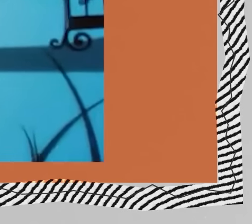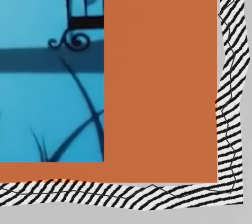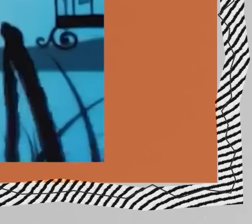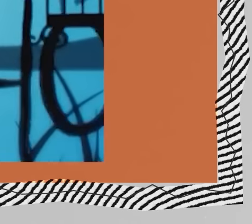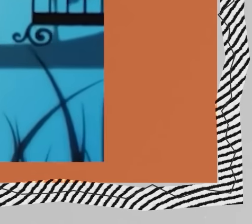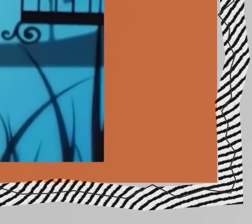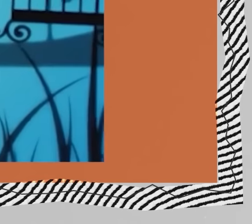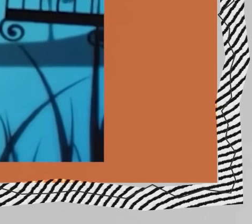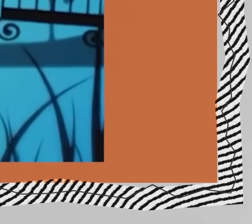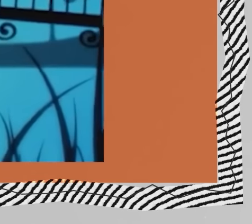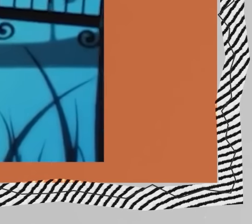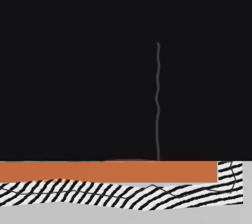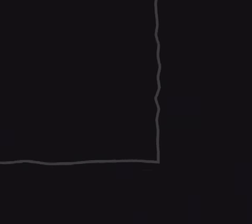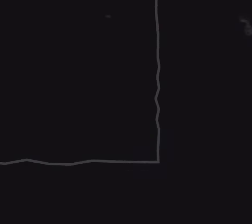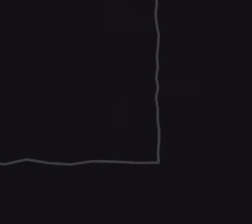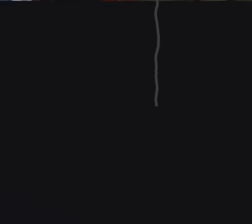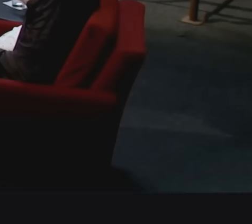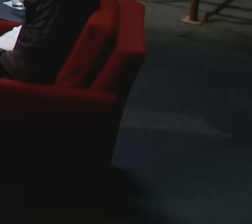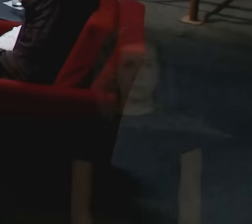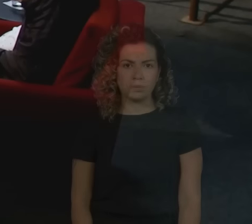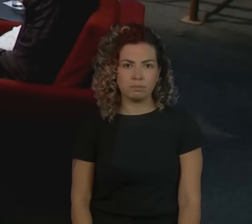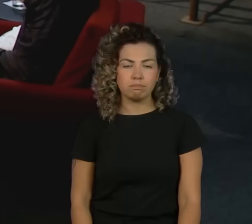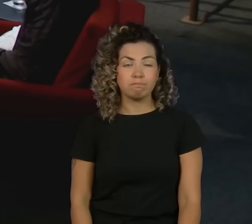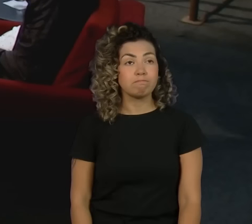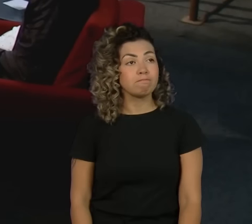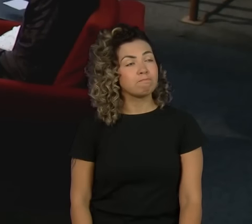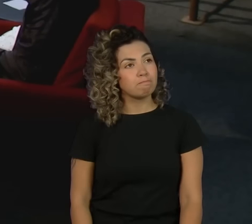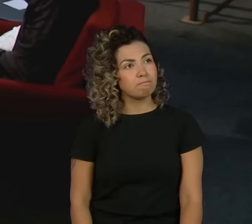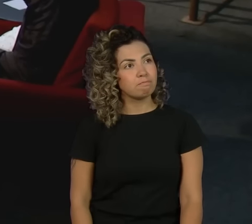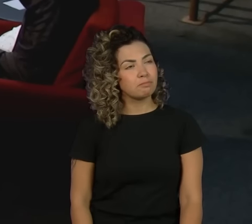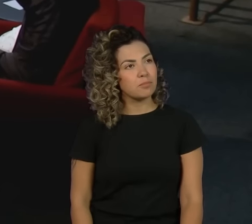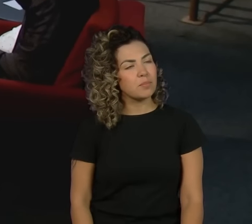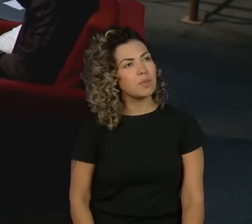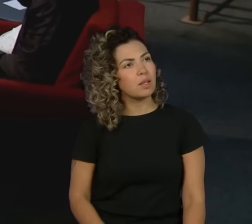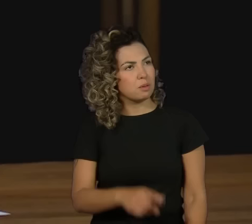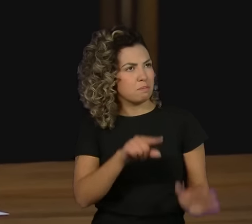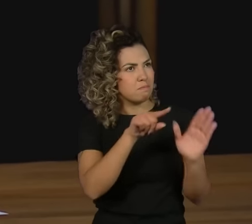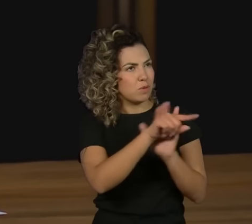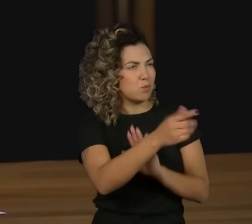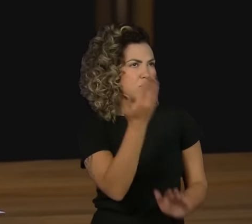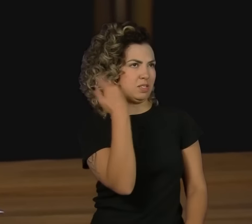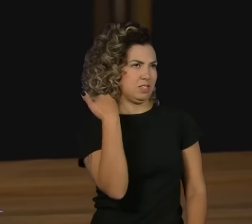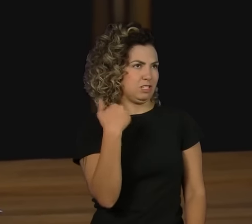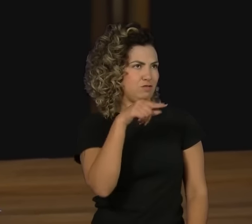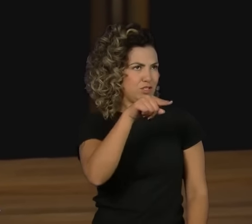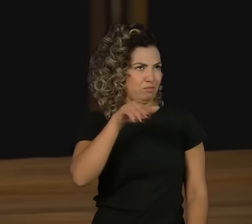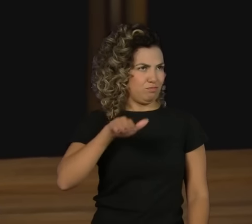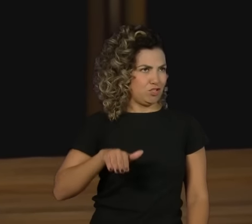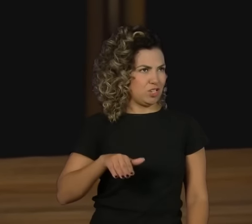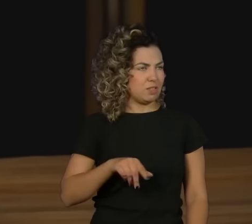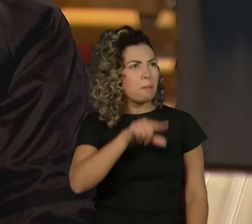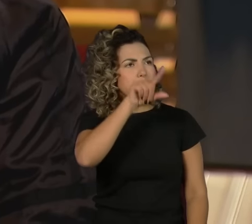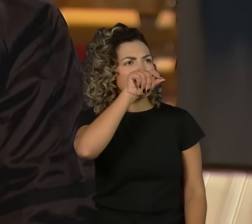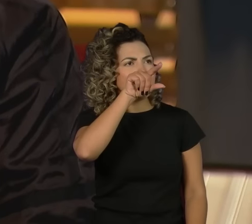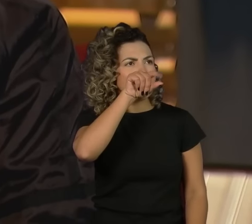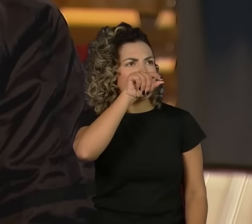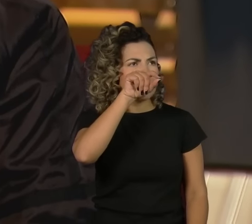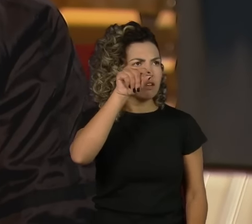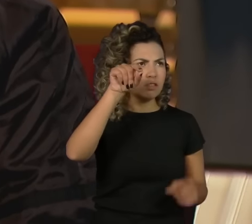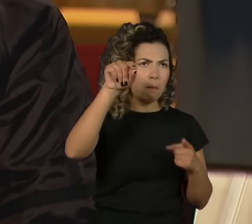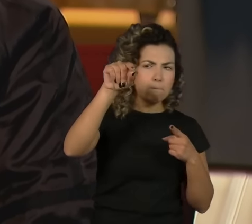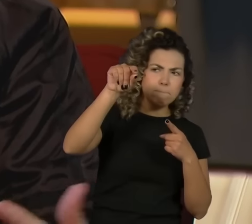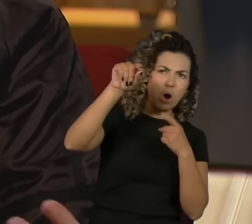de passarinho. O Rogério, você quando criança matava passarinho? O negócio